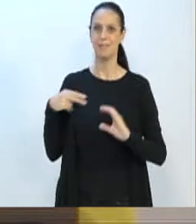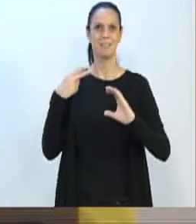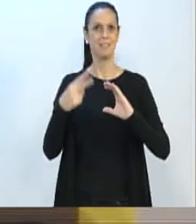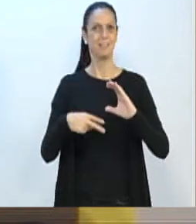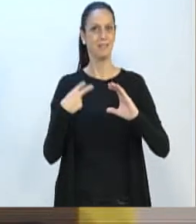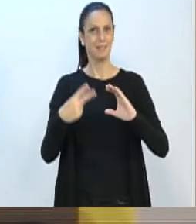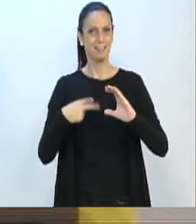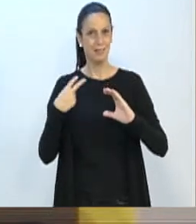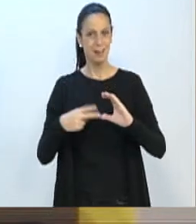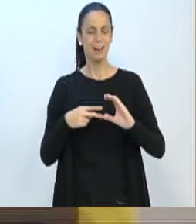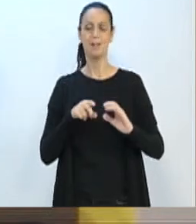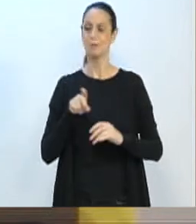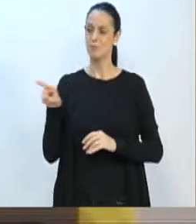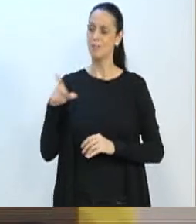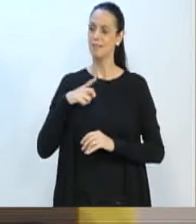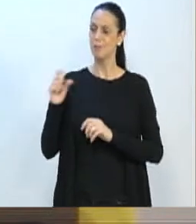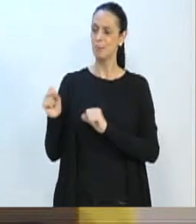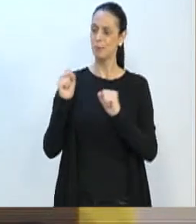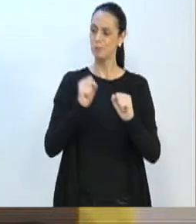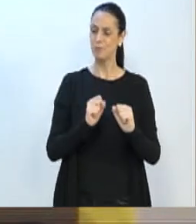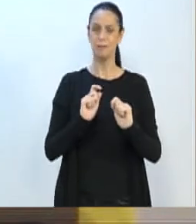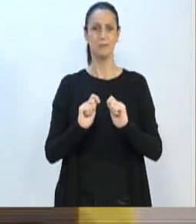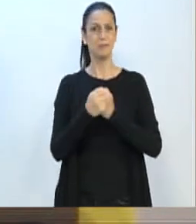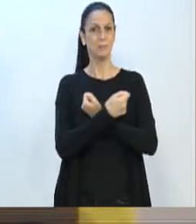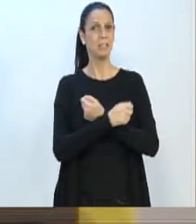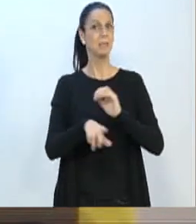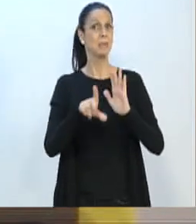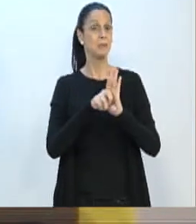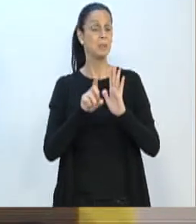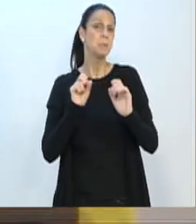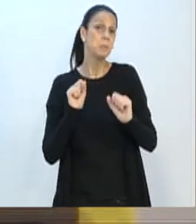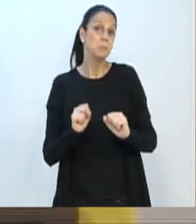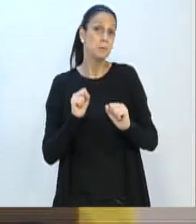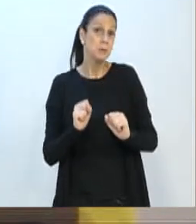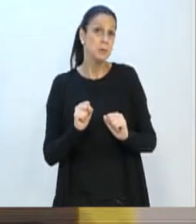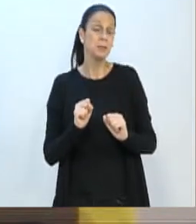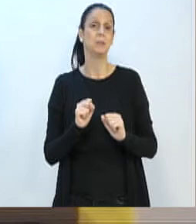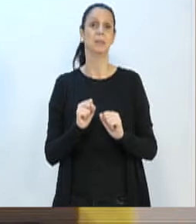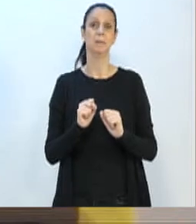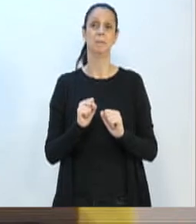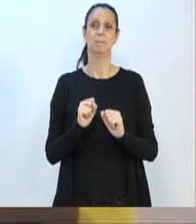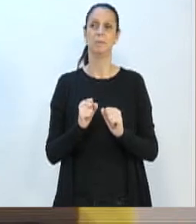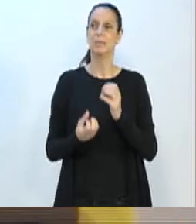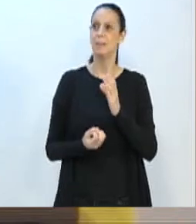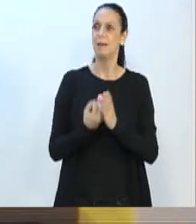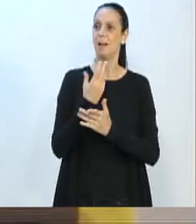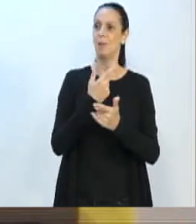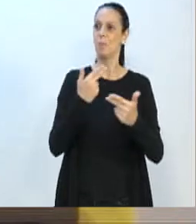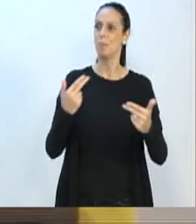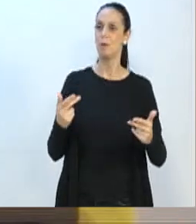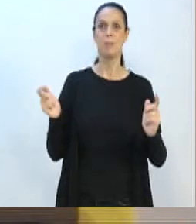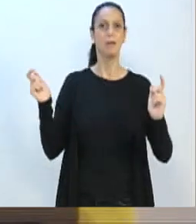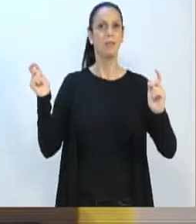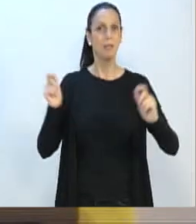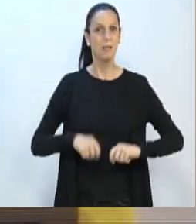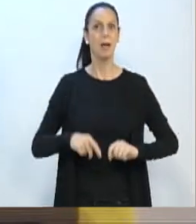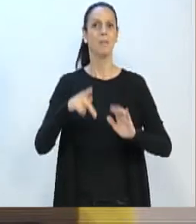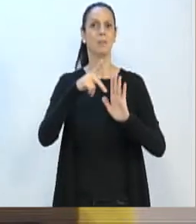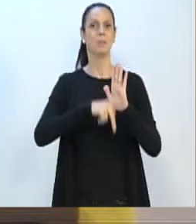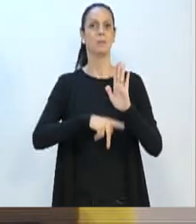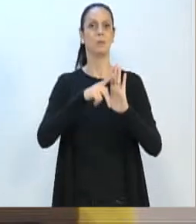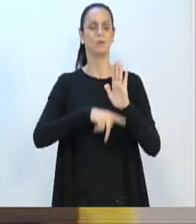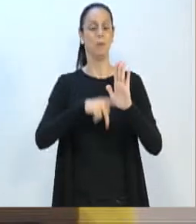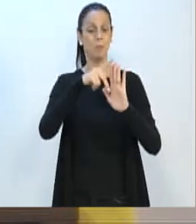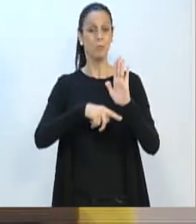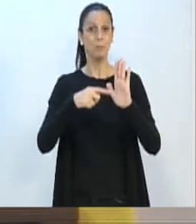poder de adaptar as leis, trabalhar alguma coisa no sentido de que se permitisse que esse projeto, ou seja, que essas